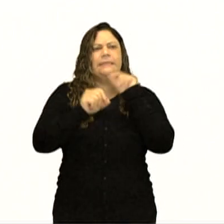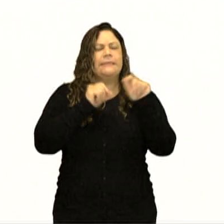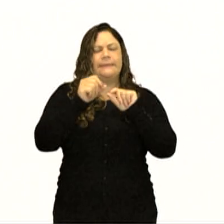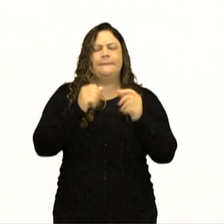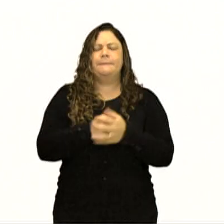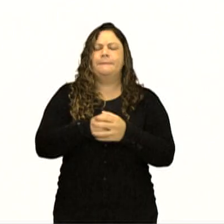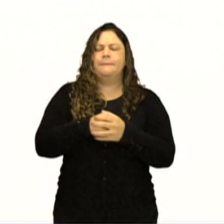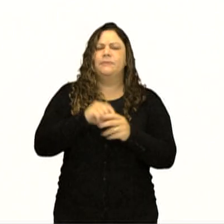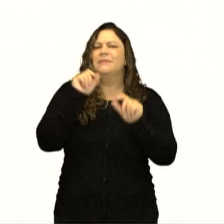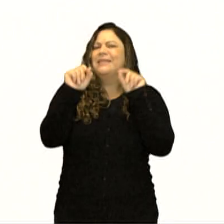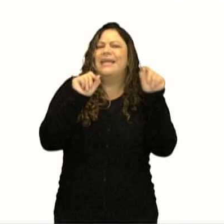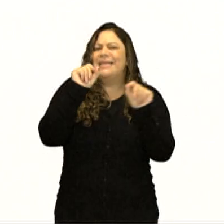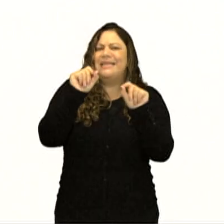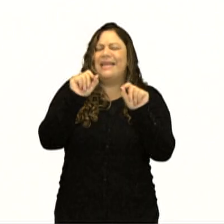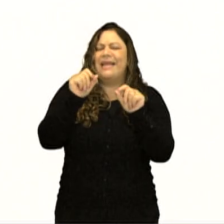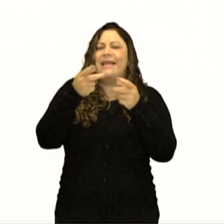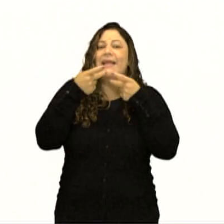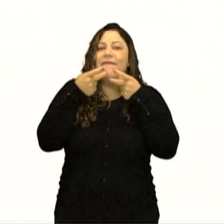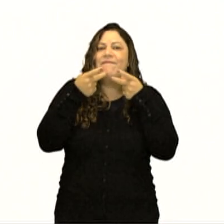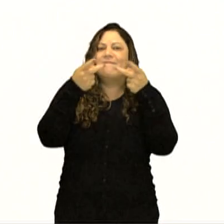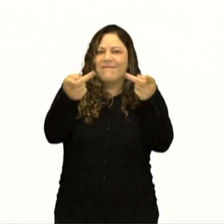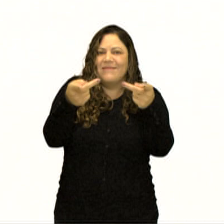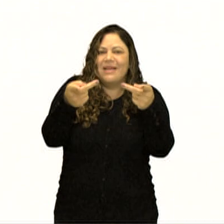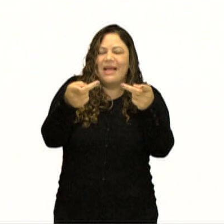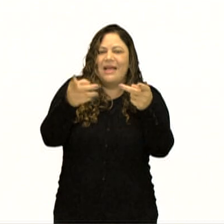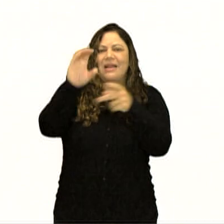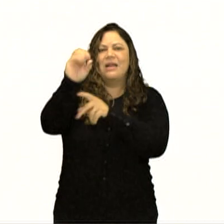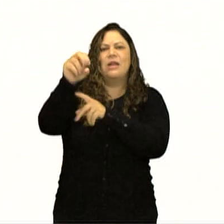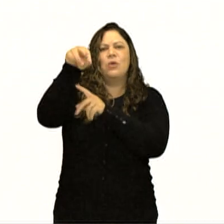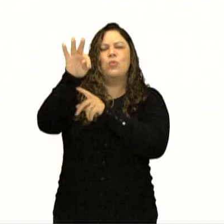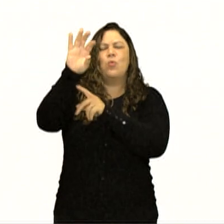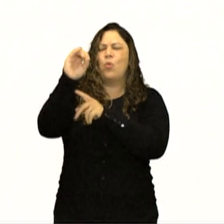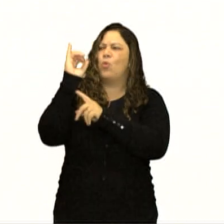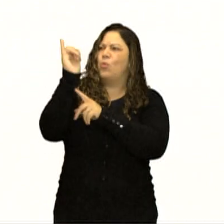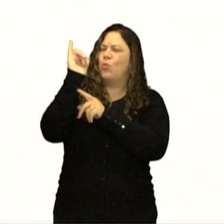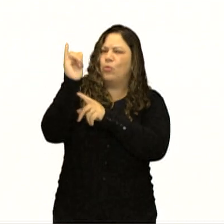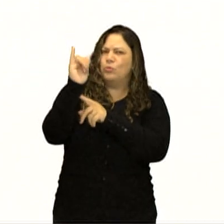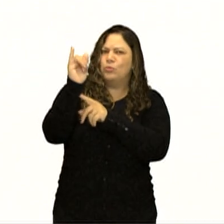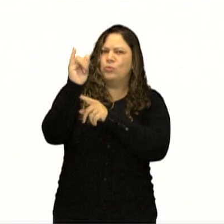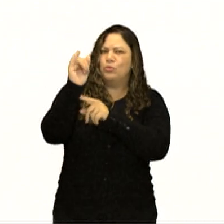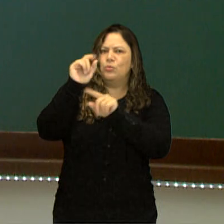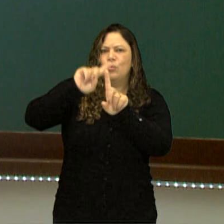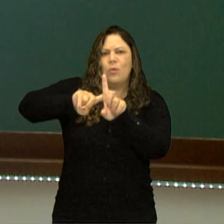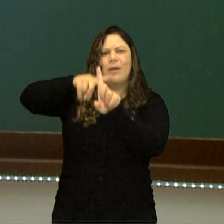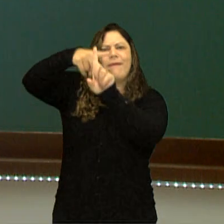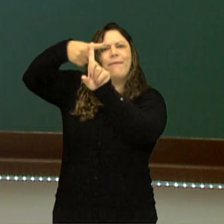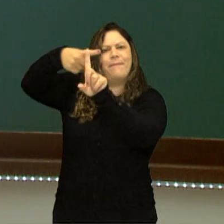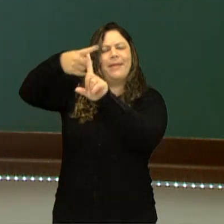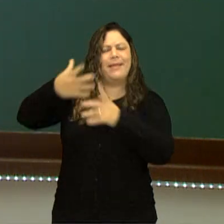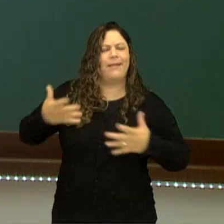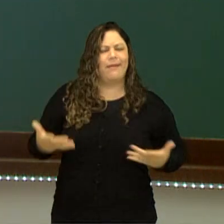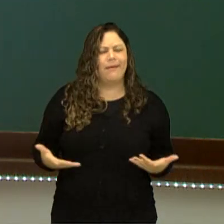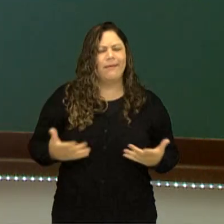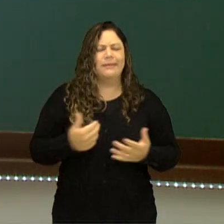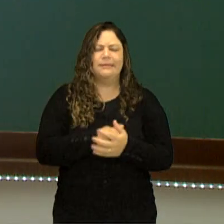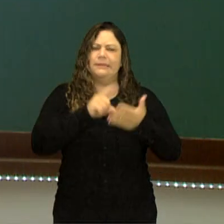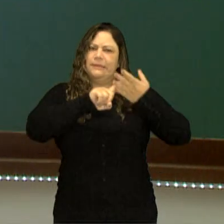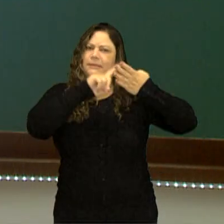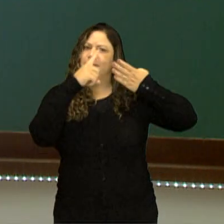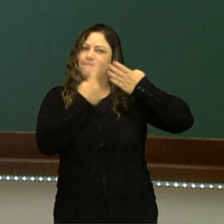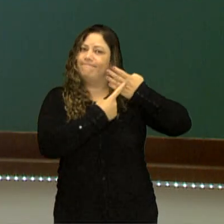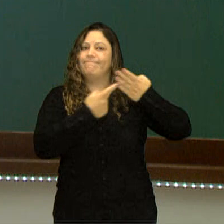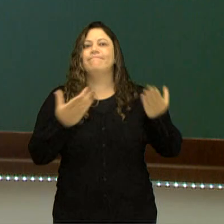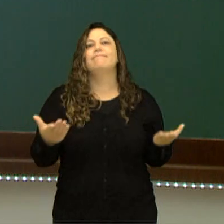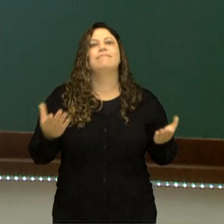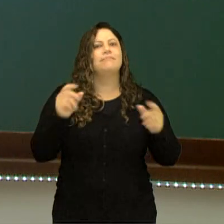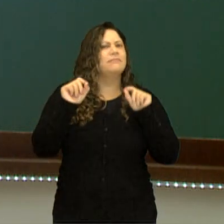conta um conto aumenta um ponto? O que ele sugere, esse ditado? Vejamos. Quem conta um conto aumenta